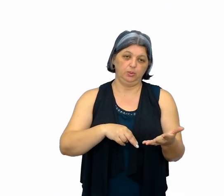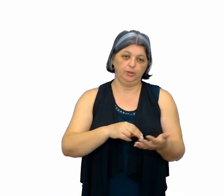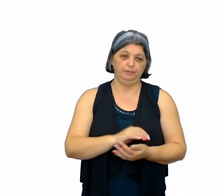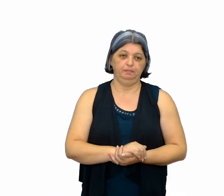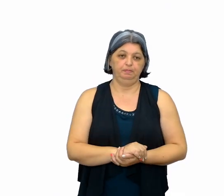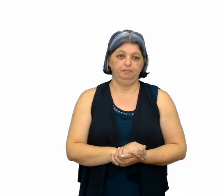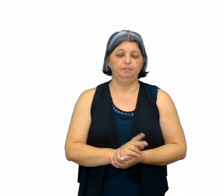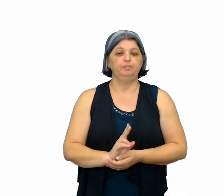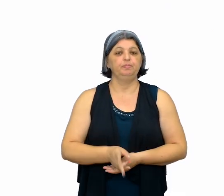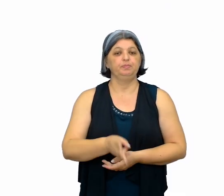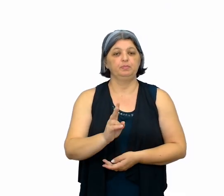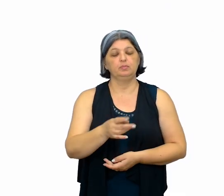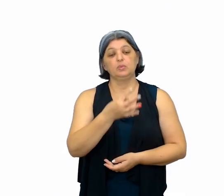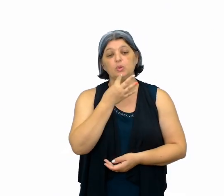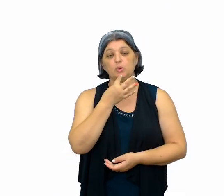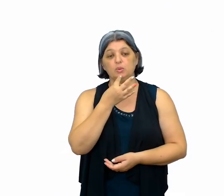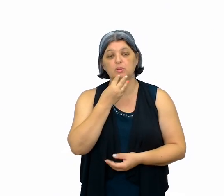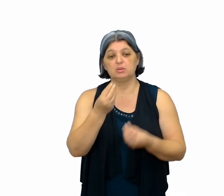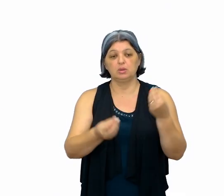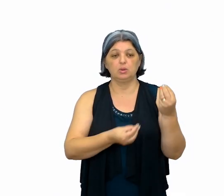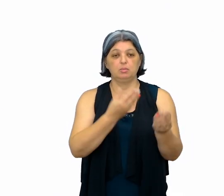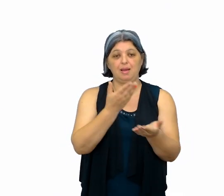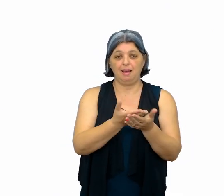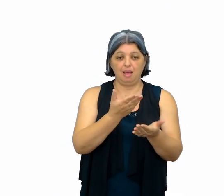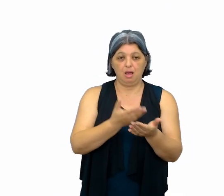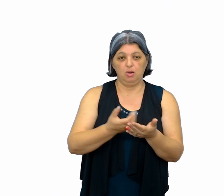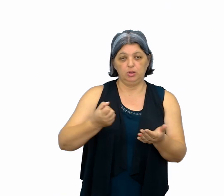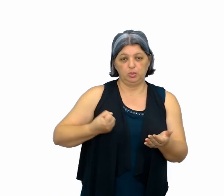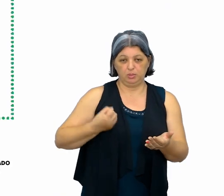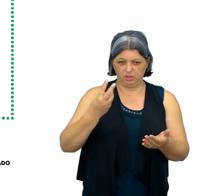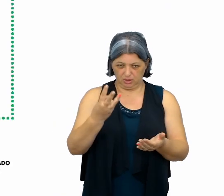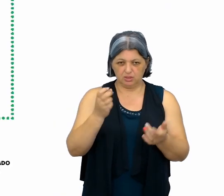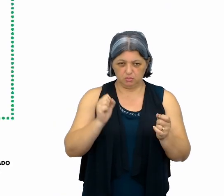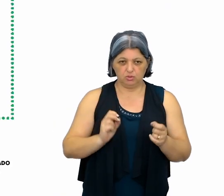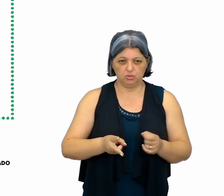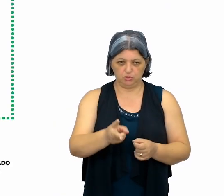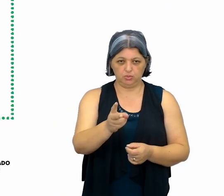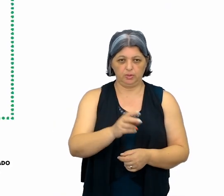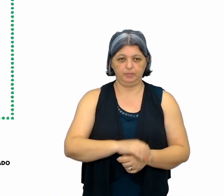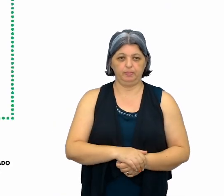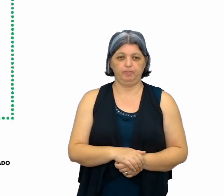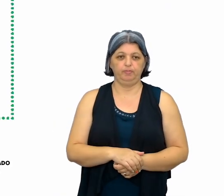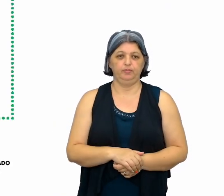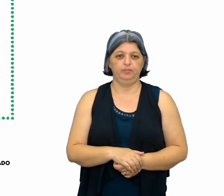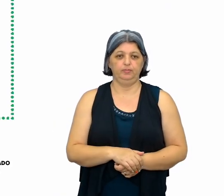em frente, conhecer a aula 3. Pode passar, por favor.